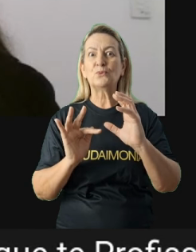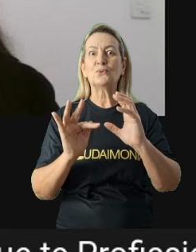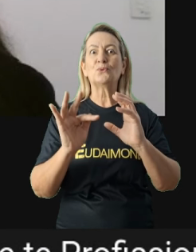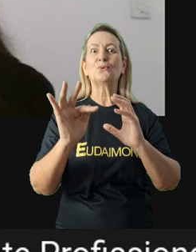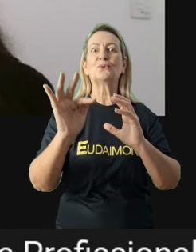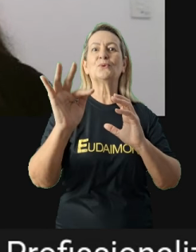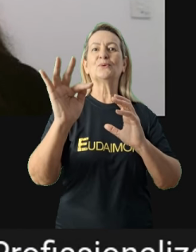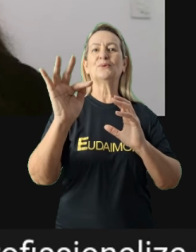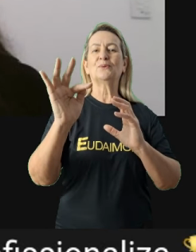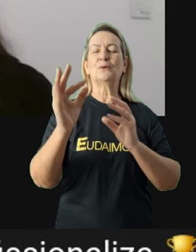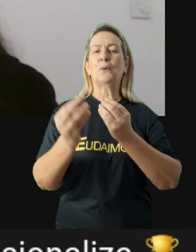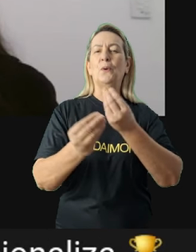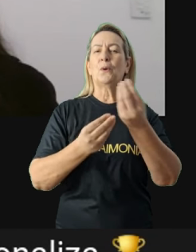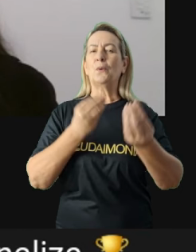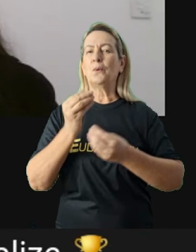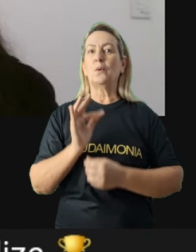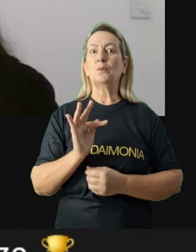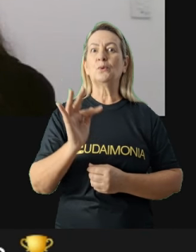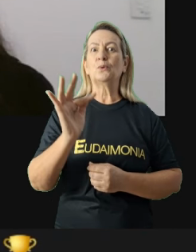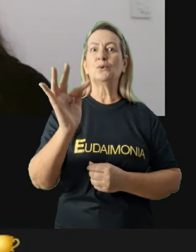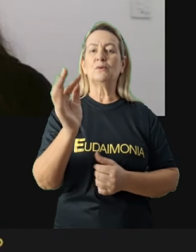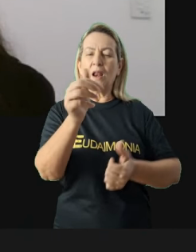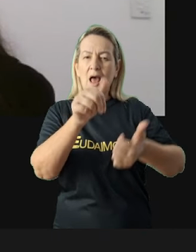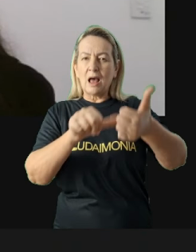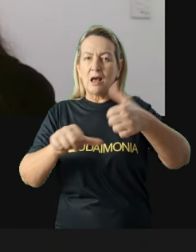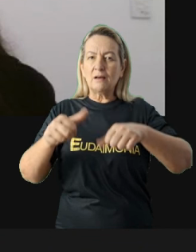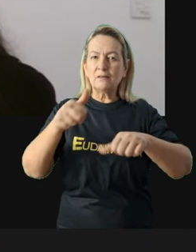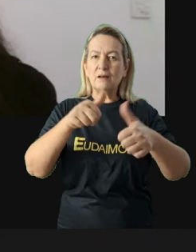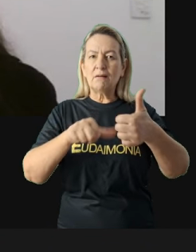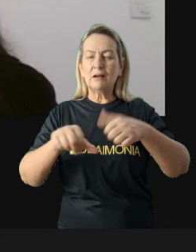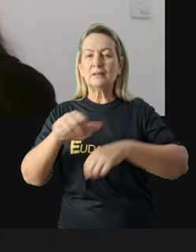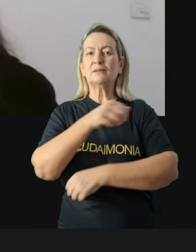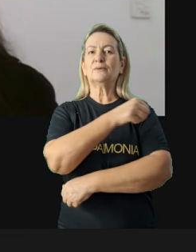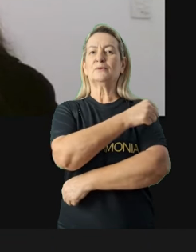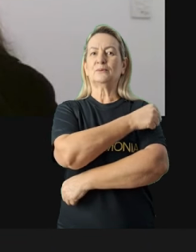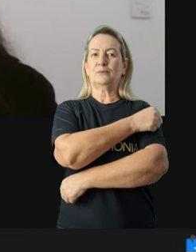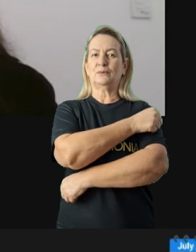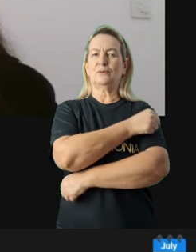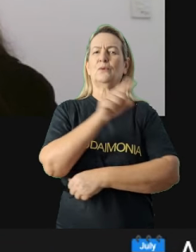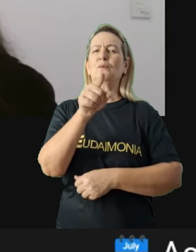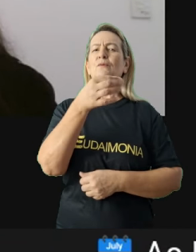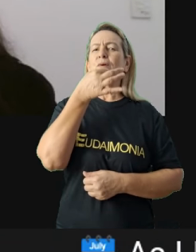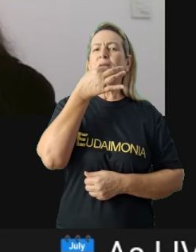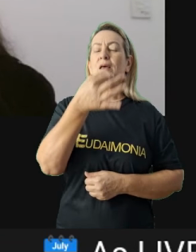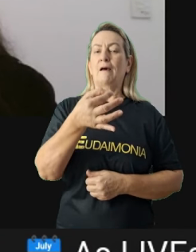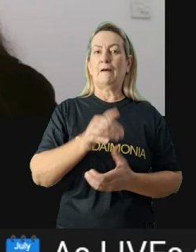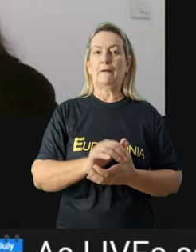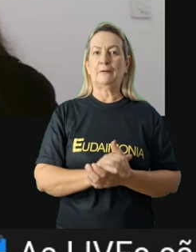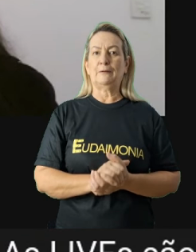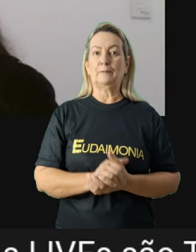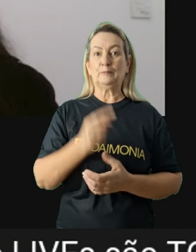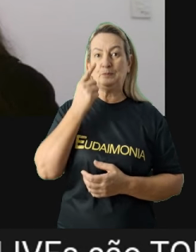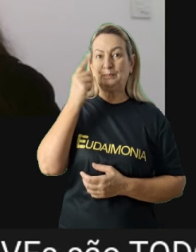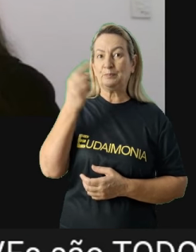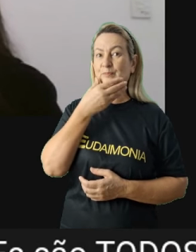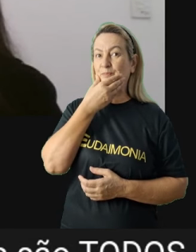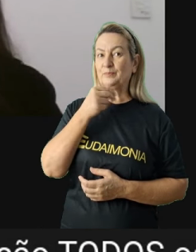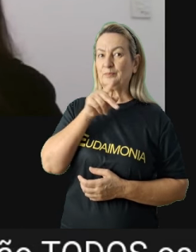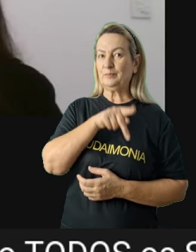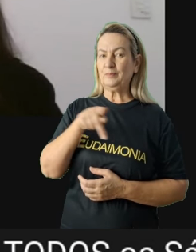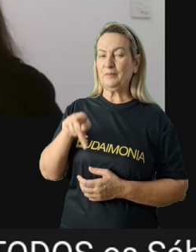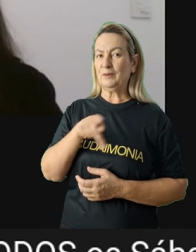para a gente ver como é que vai ser o futuro, como é que vai ficar o futuro das avaliações dos nossos alunos, né? O que vocês acham? Como é